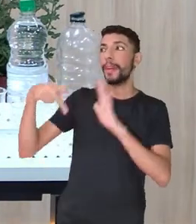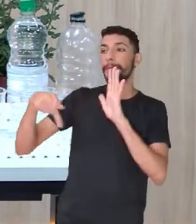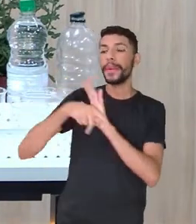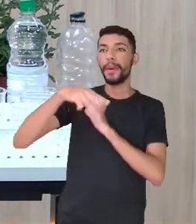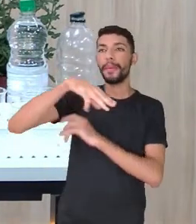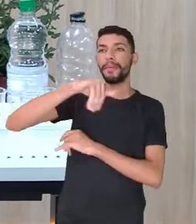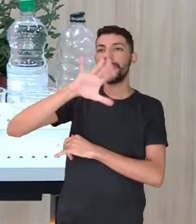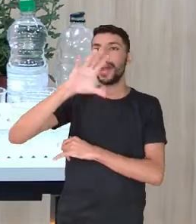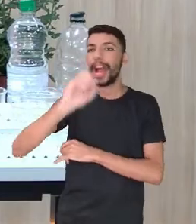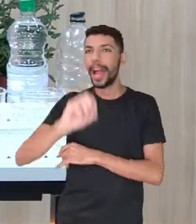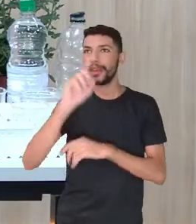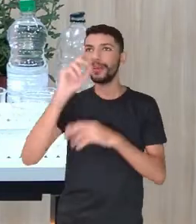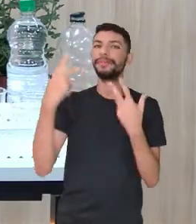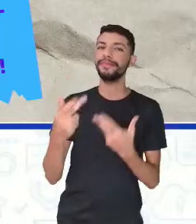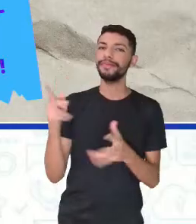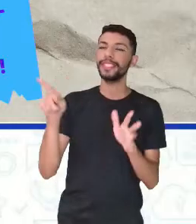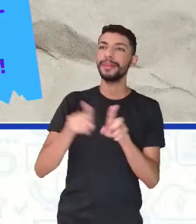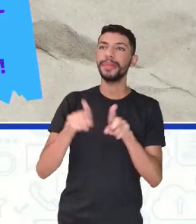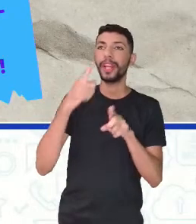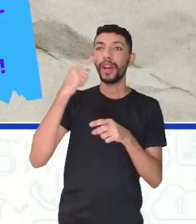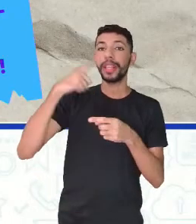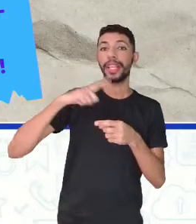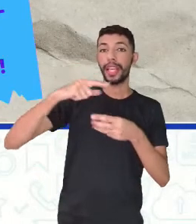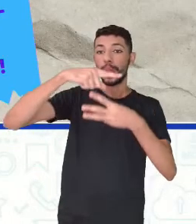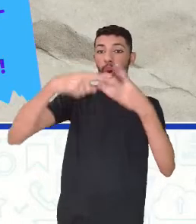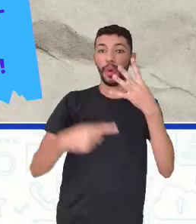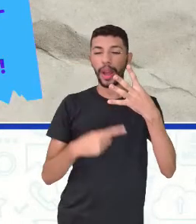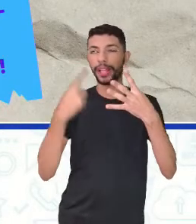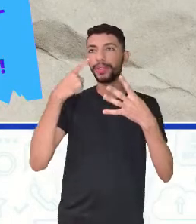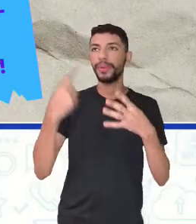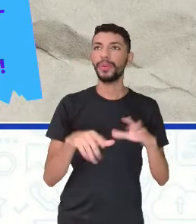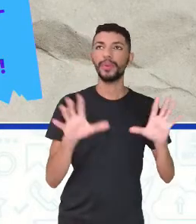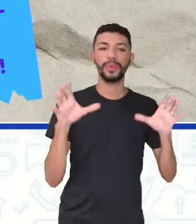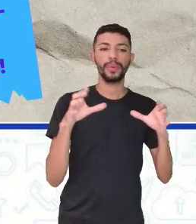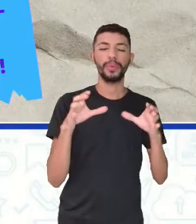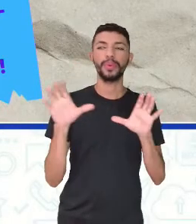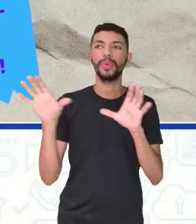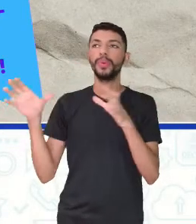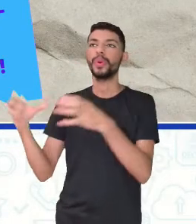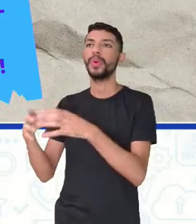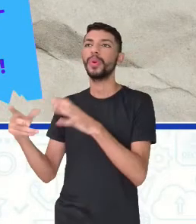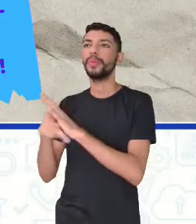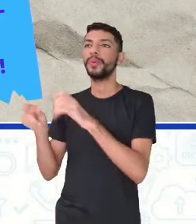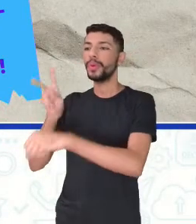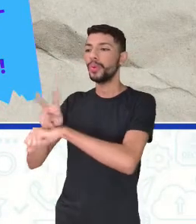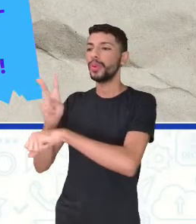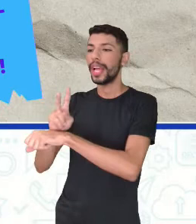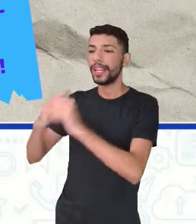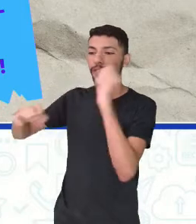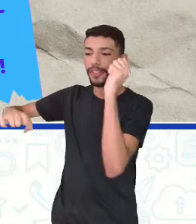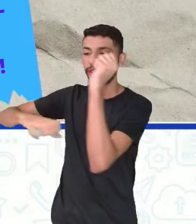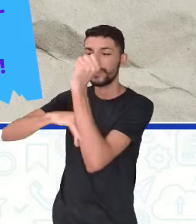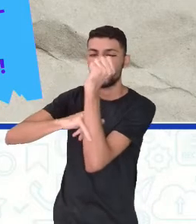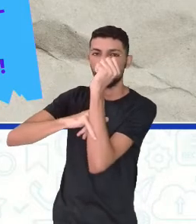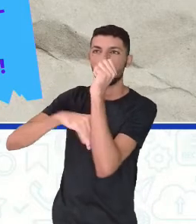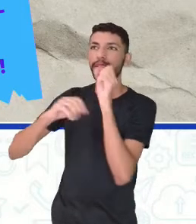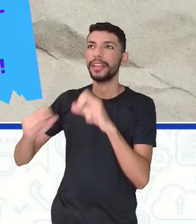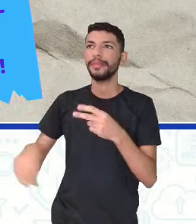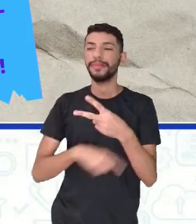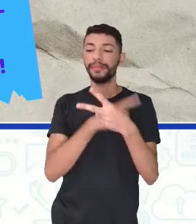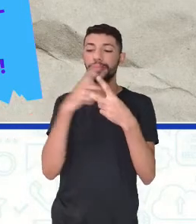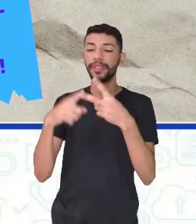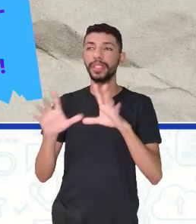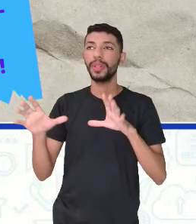Nós estamos aí, olha, com 4 campanhas, não é? A questão aí de prevenção ao acidente de trânsito, o combate ao câncer de boca,